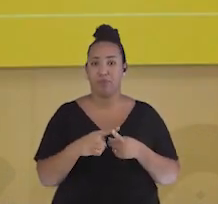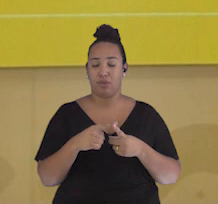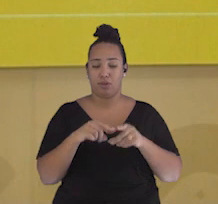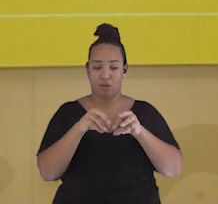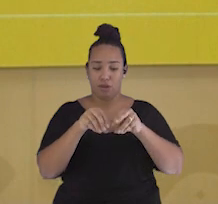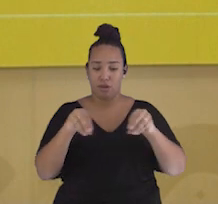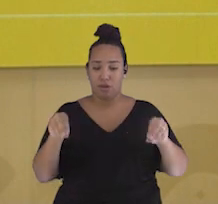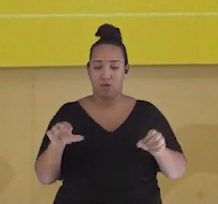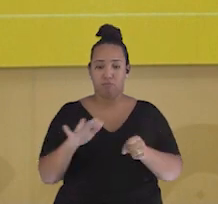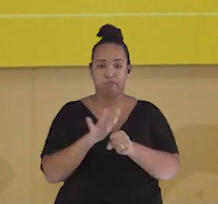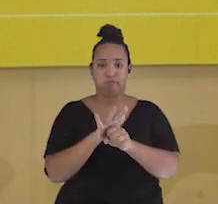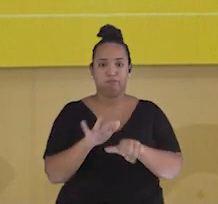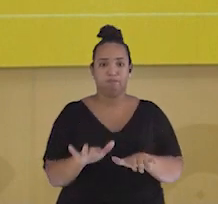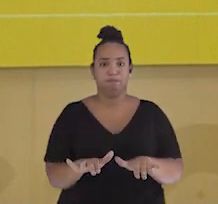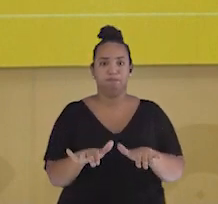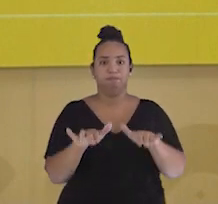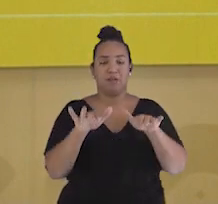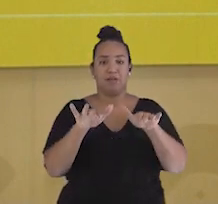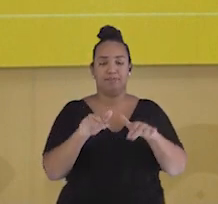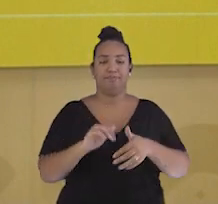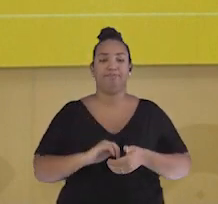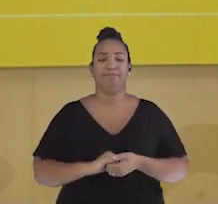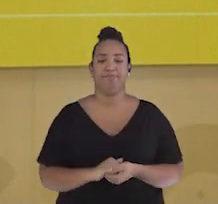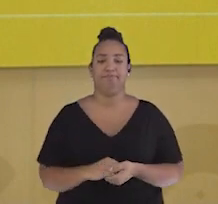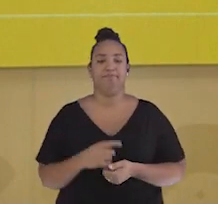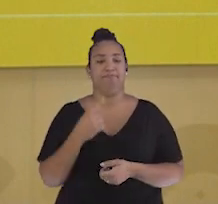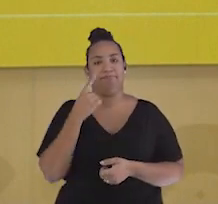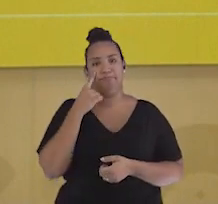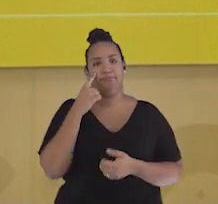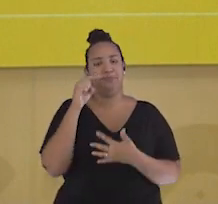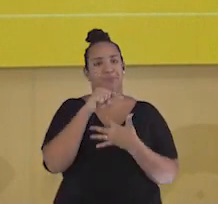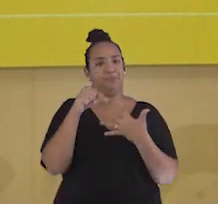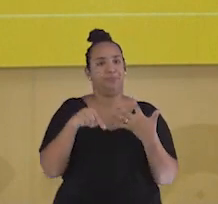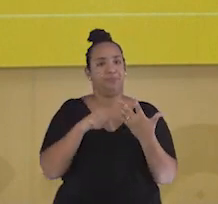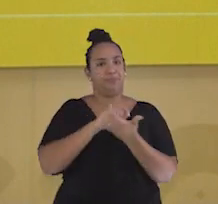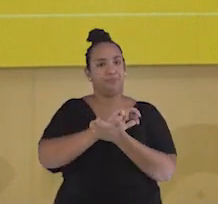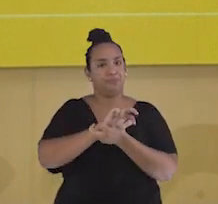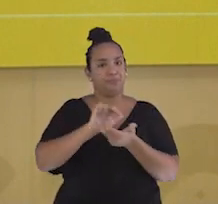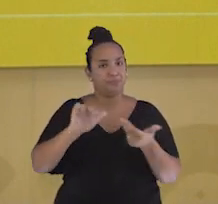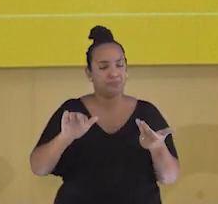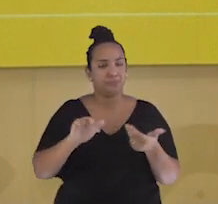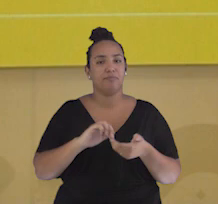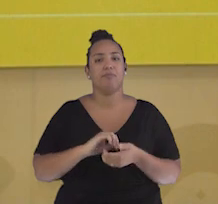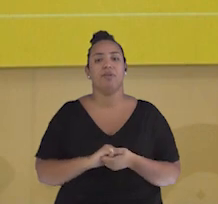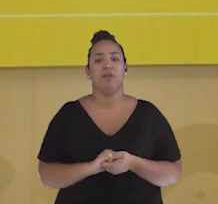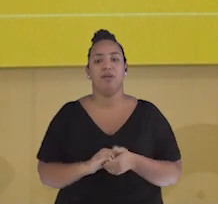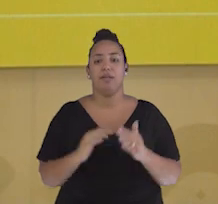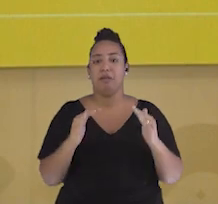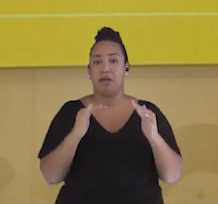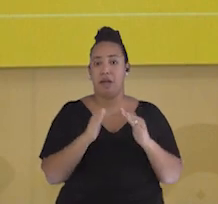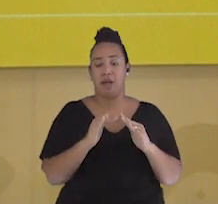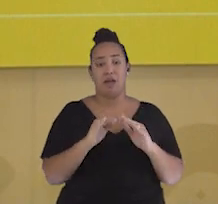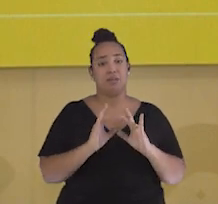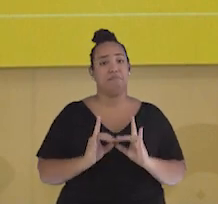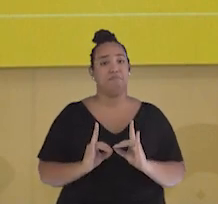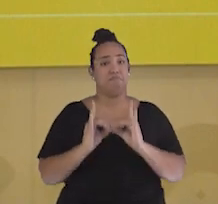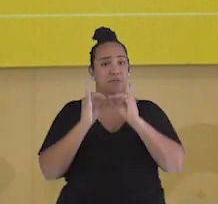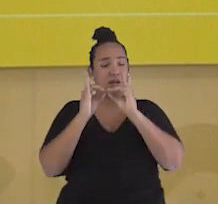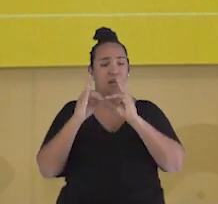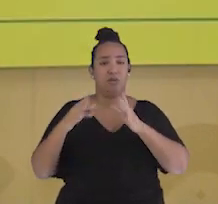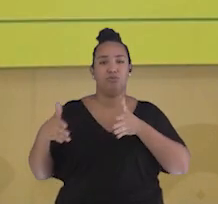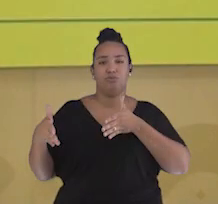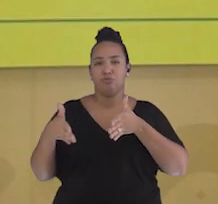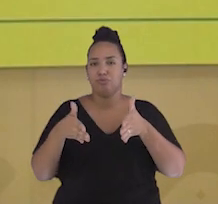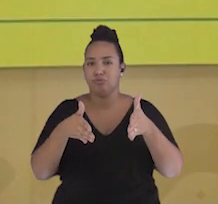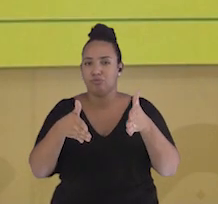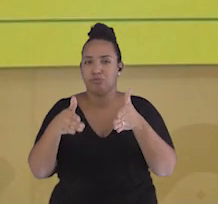Construções de casas, prédios e avenidas, a urbanização mudou muitos espaços e continua mudando.